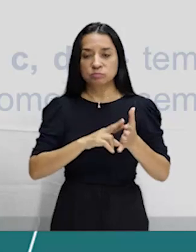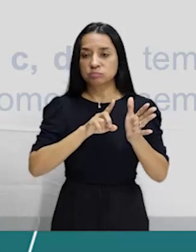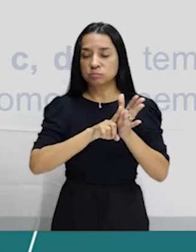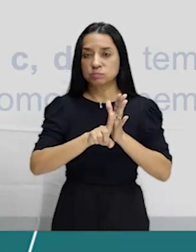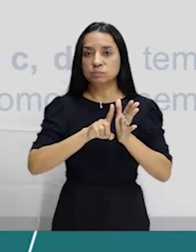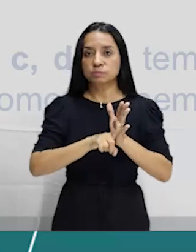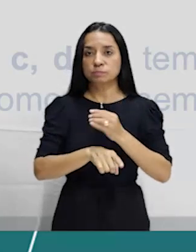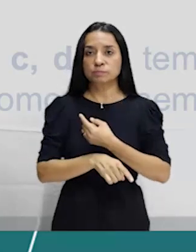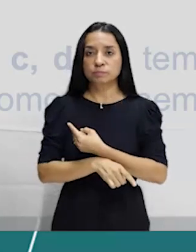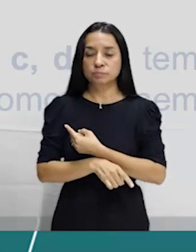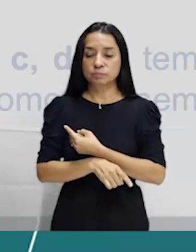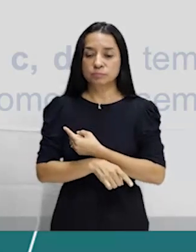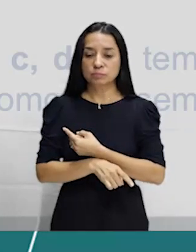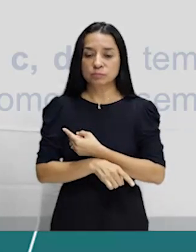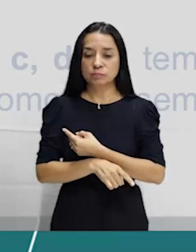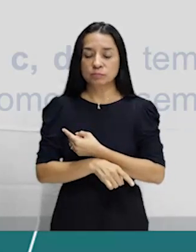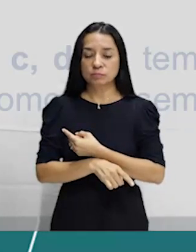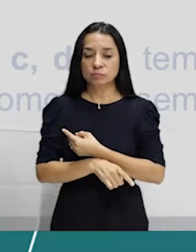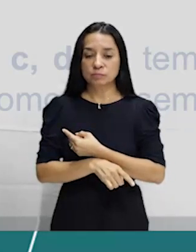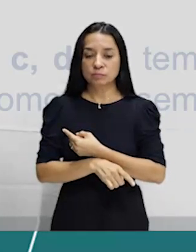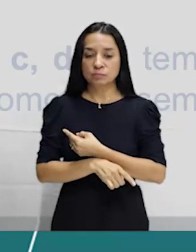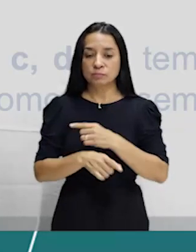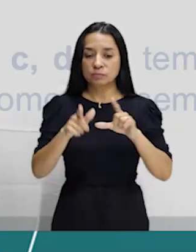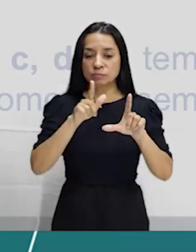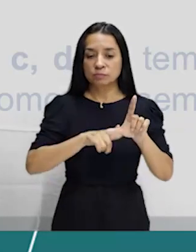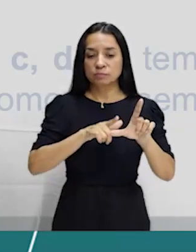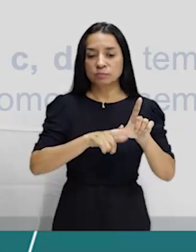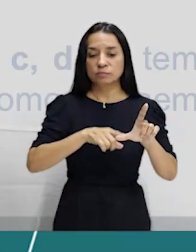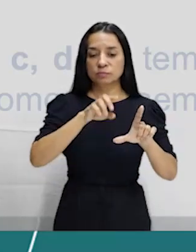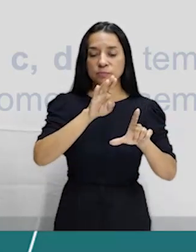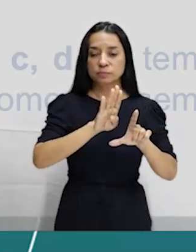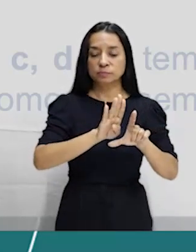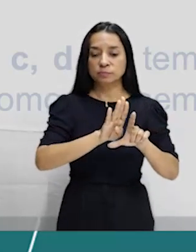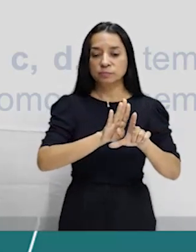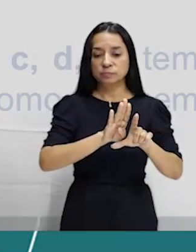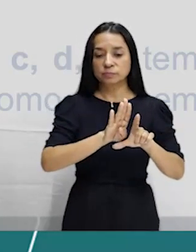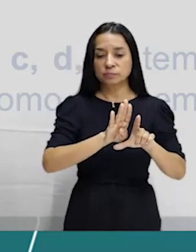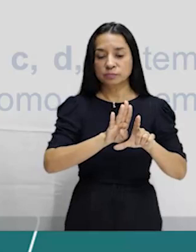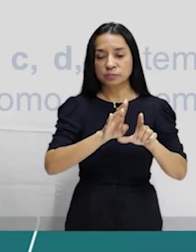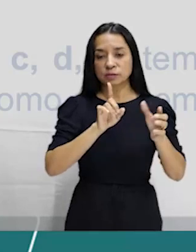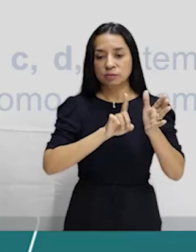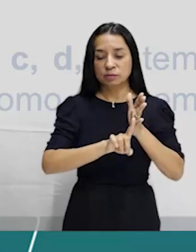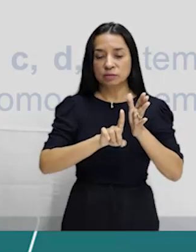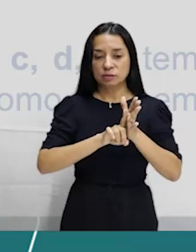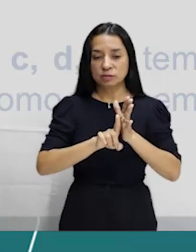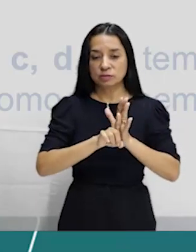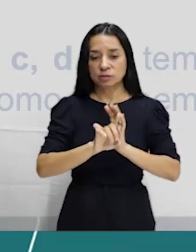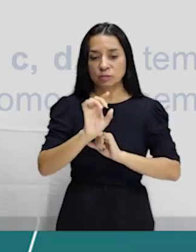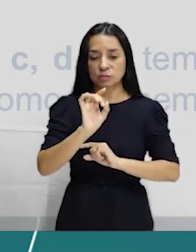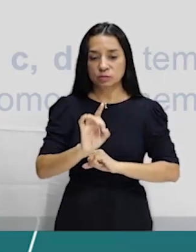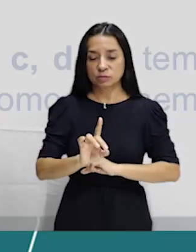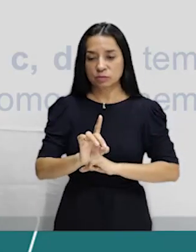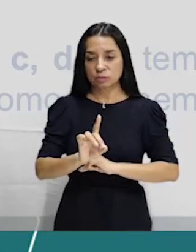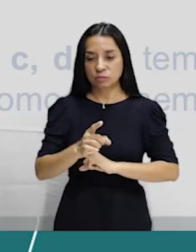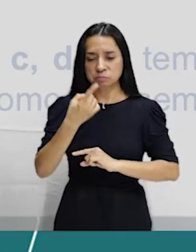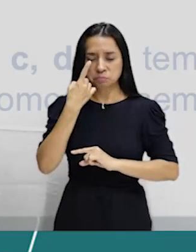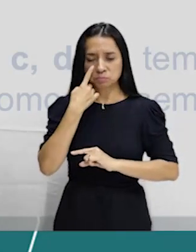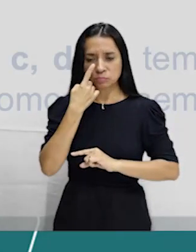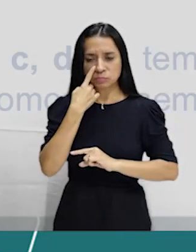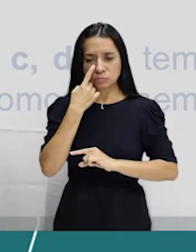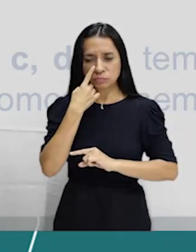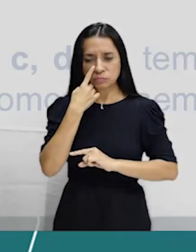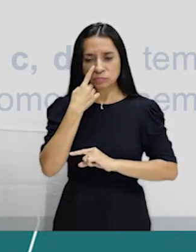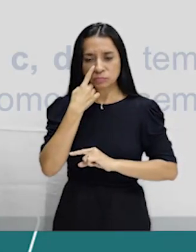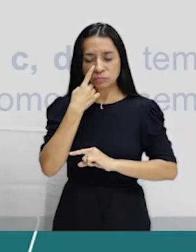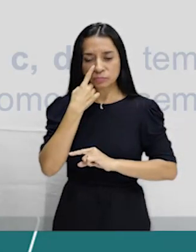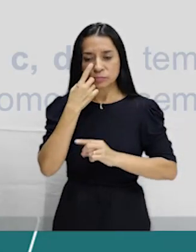questão corresponde à letra B, tá bom? Então, uma questão exclusivamente de análise, e